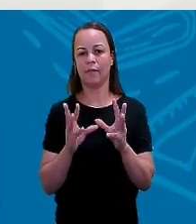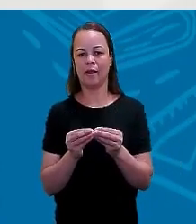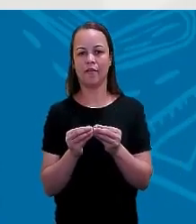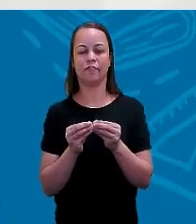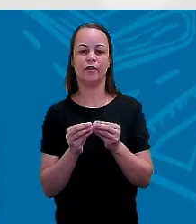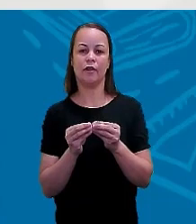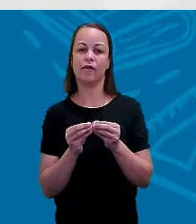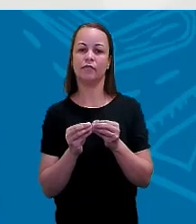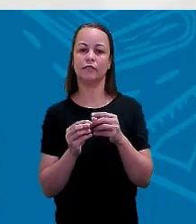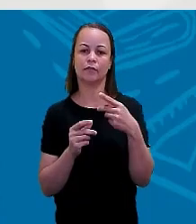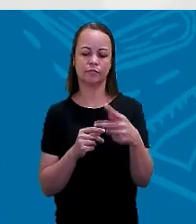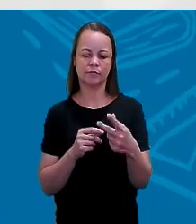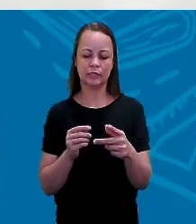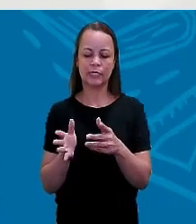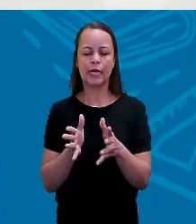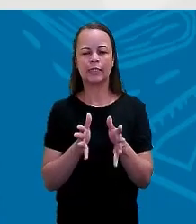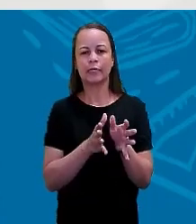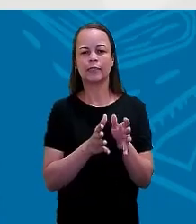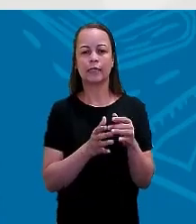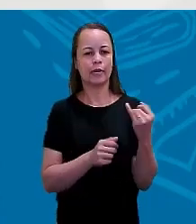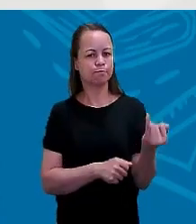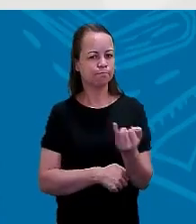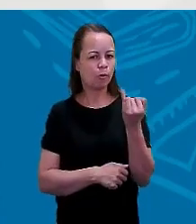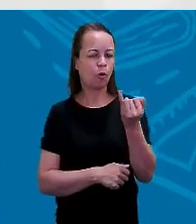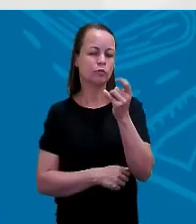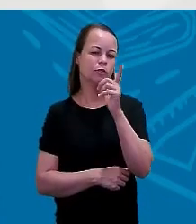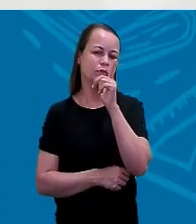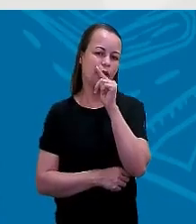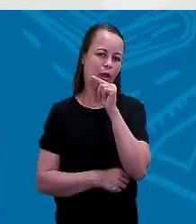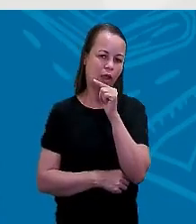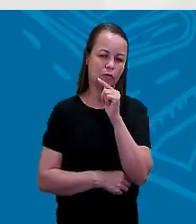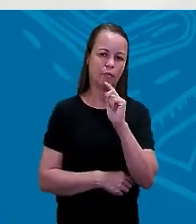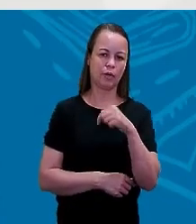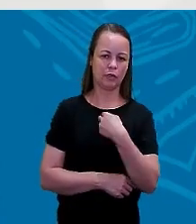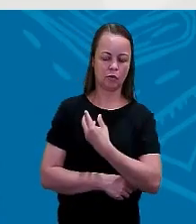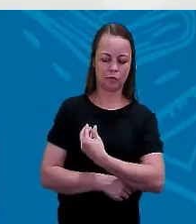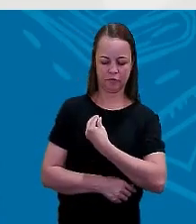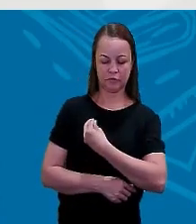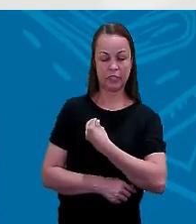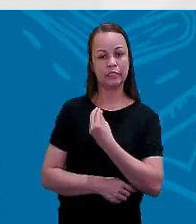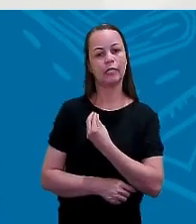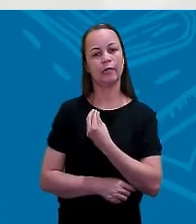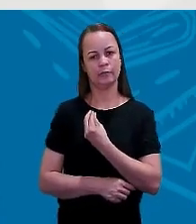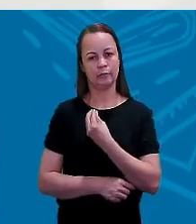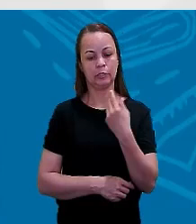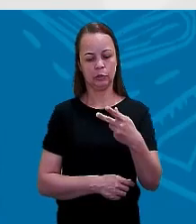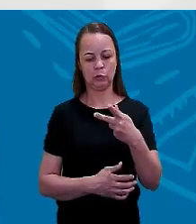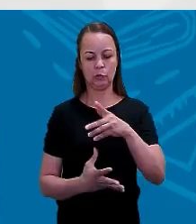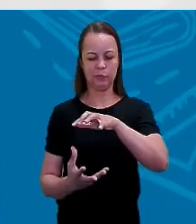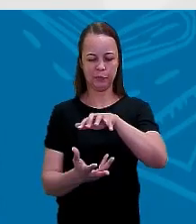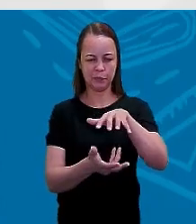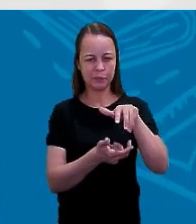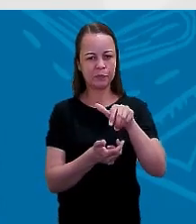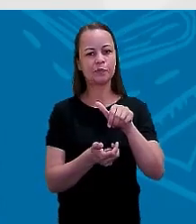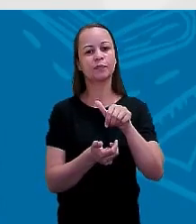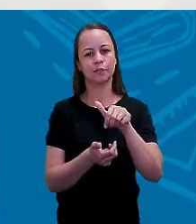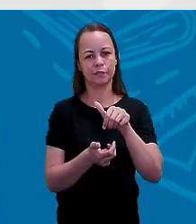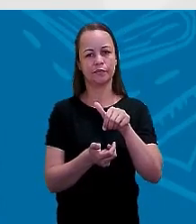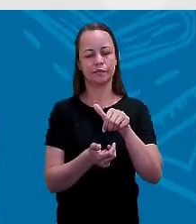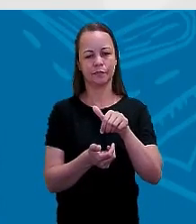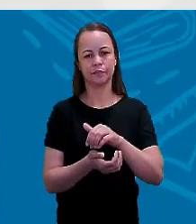é um componente fundamental para a nossa existência, para a existência da vida no planeta Terra, tá